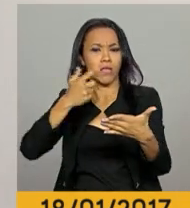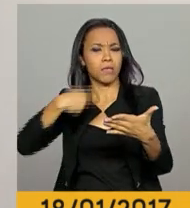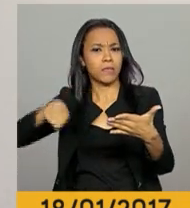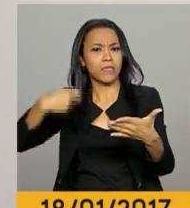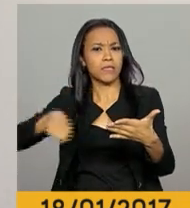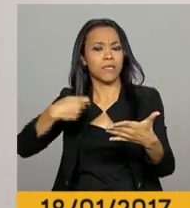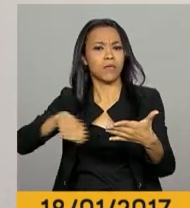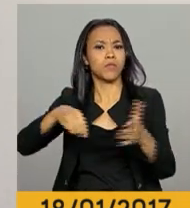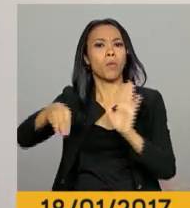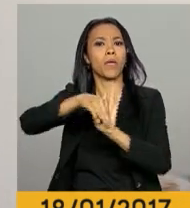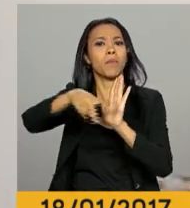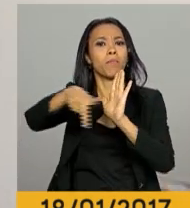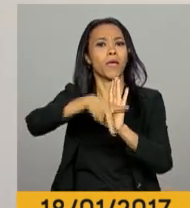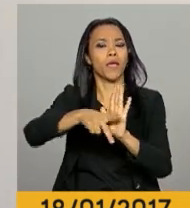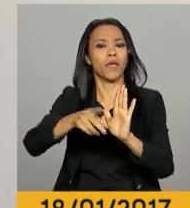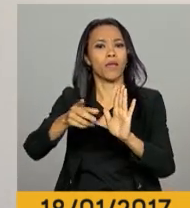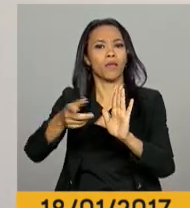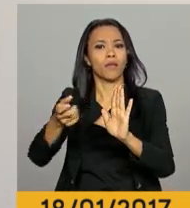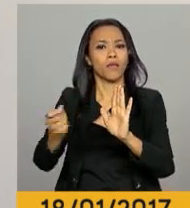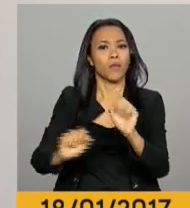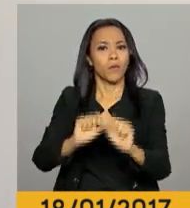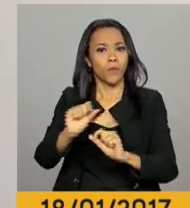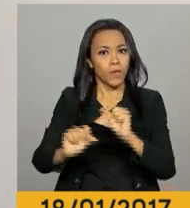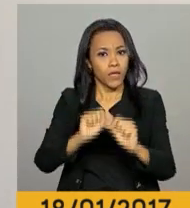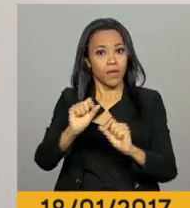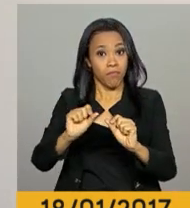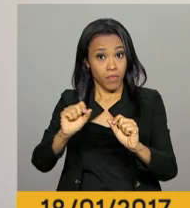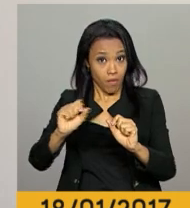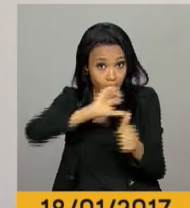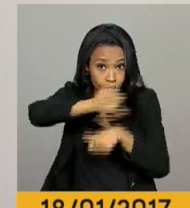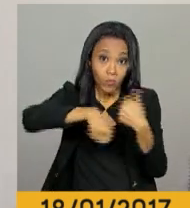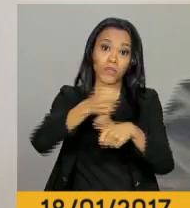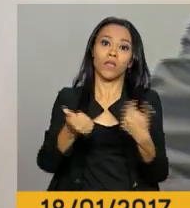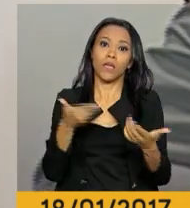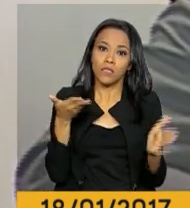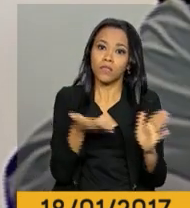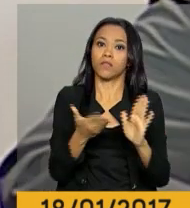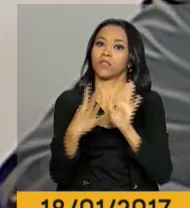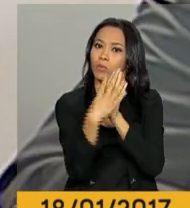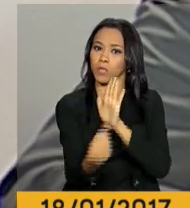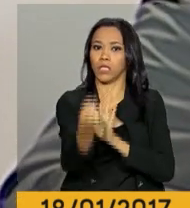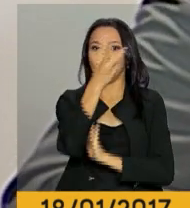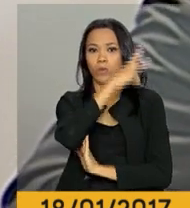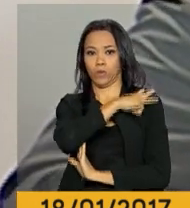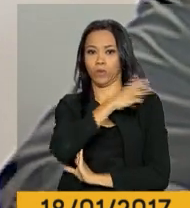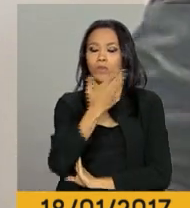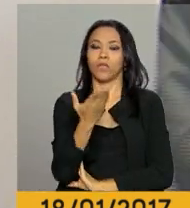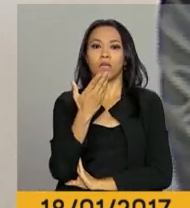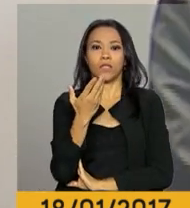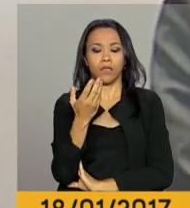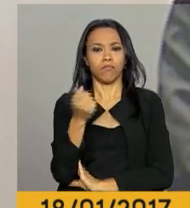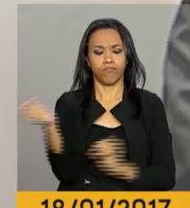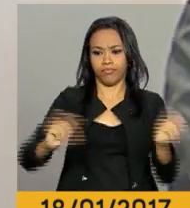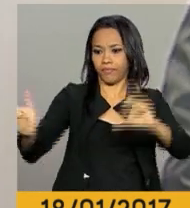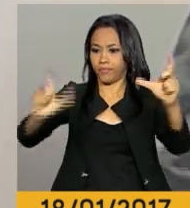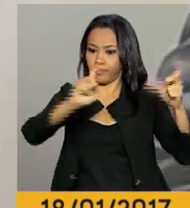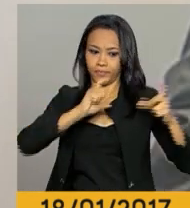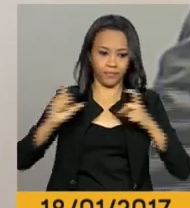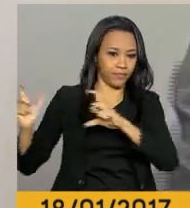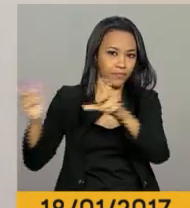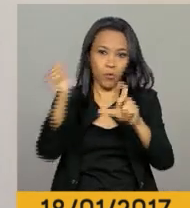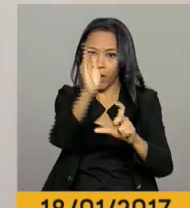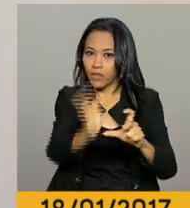por Medida Provisória para agitar o problema nós o fizemos e isto interessante agitou o país